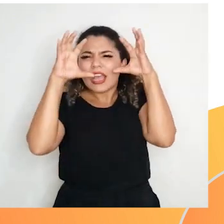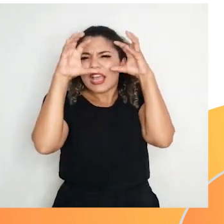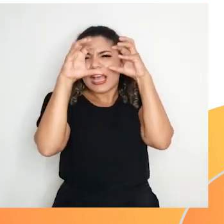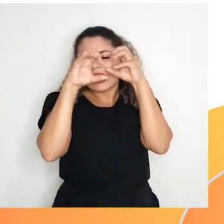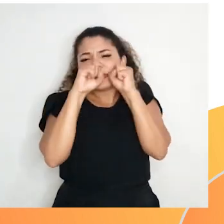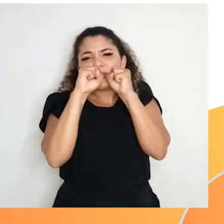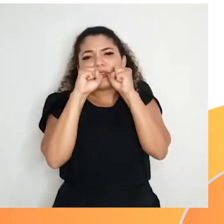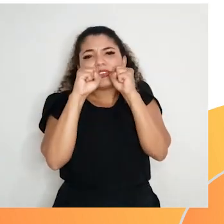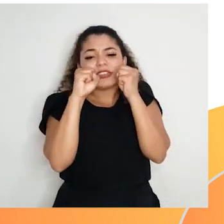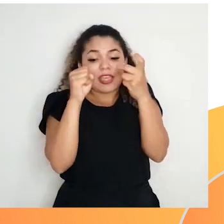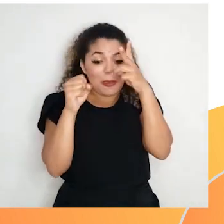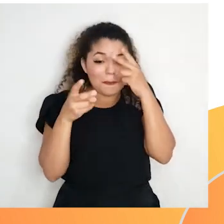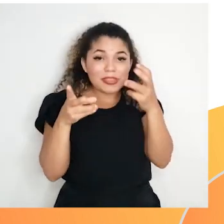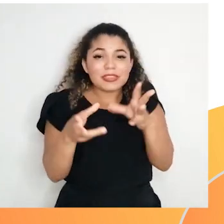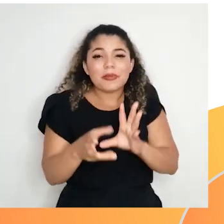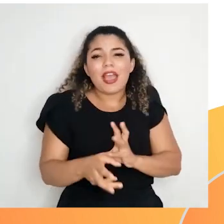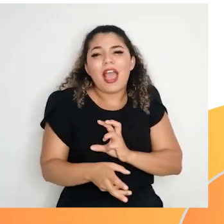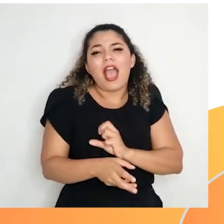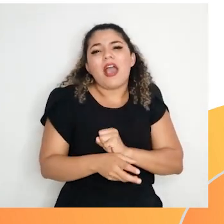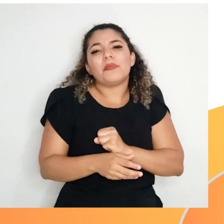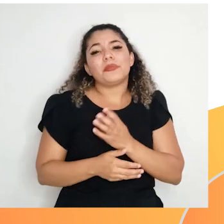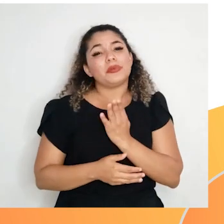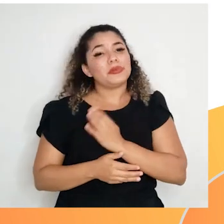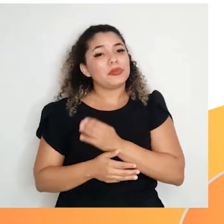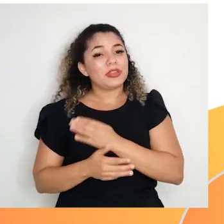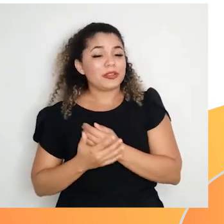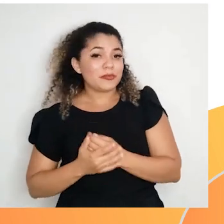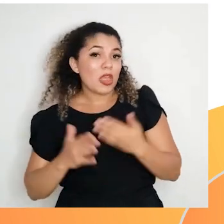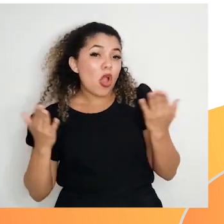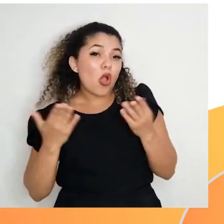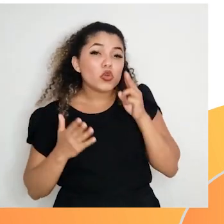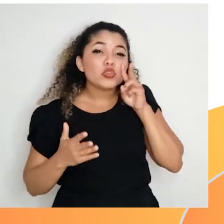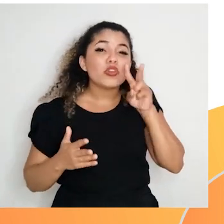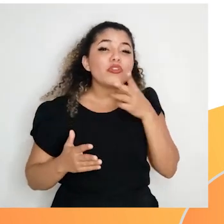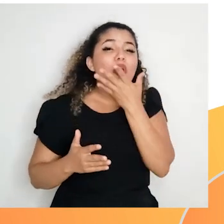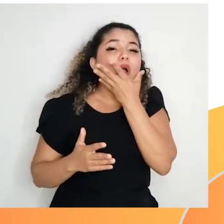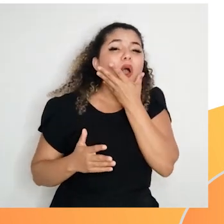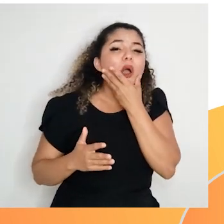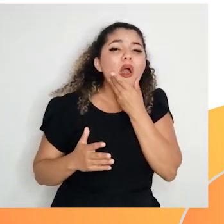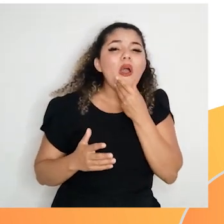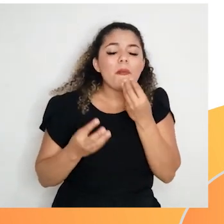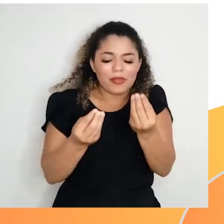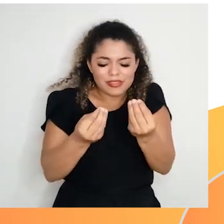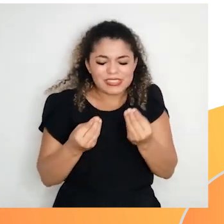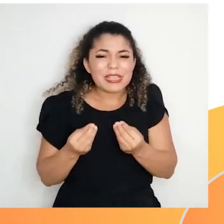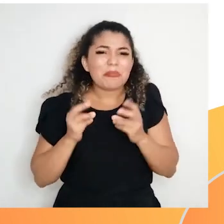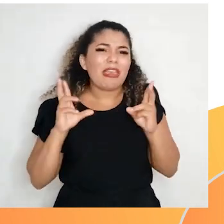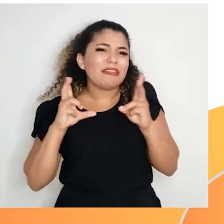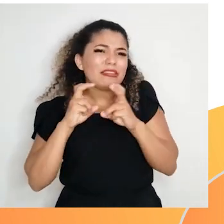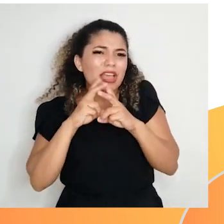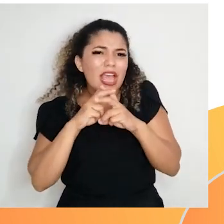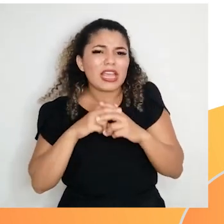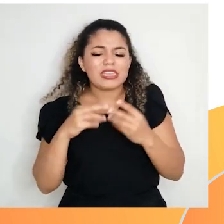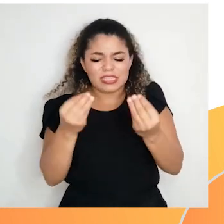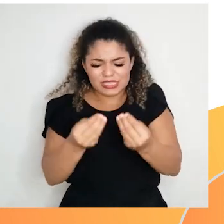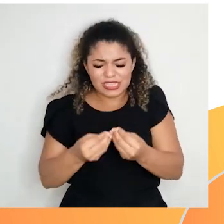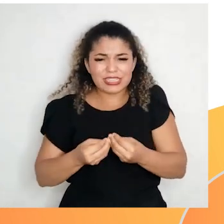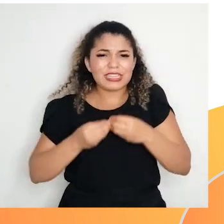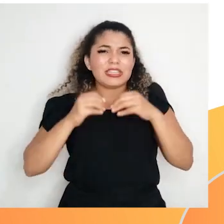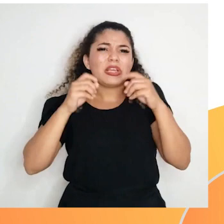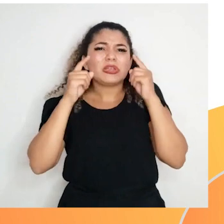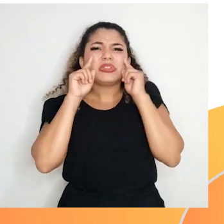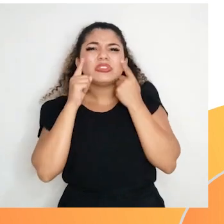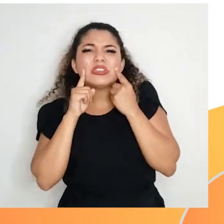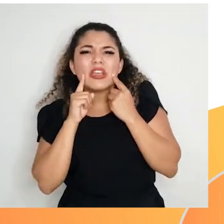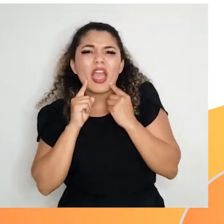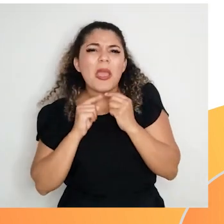crepúsculo recebendo o amor no peito. Hoje eu vi homens recebendo a guerra, recebendo